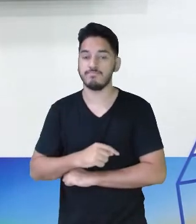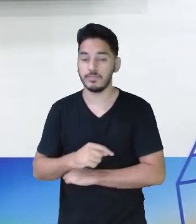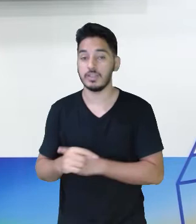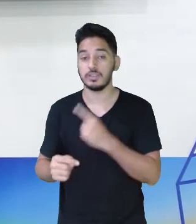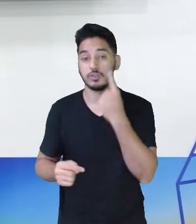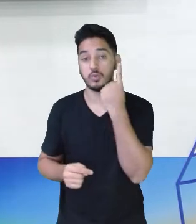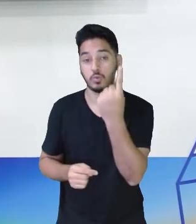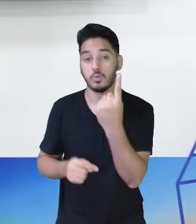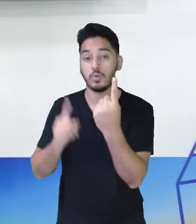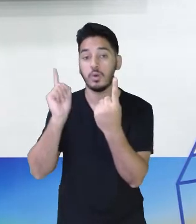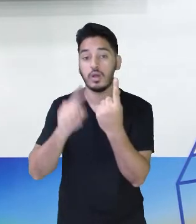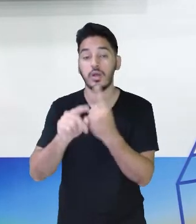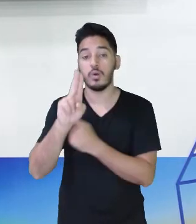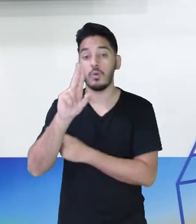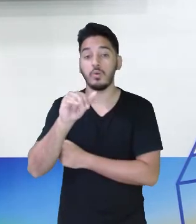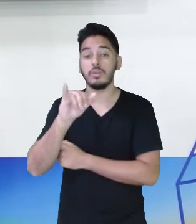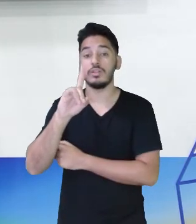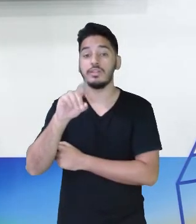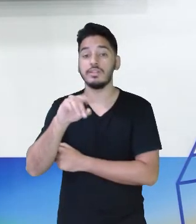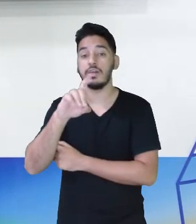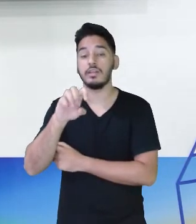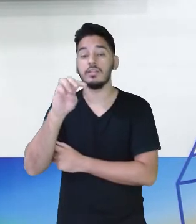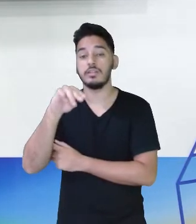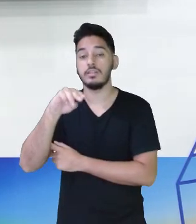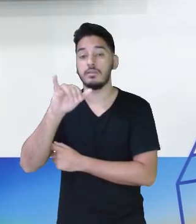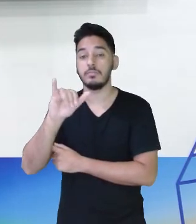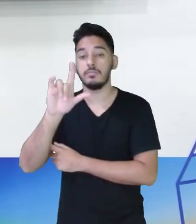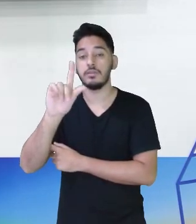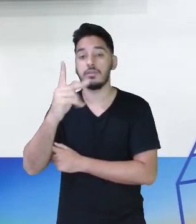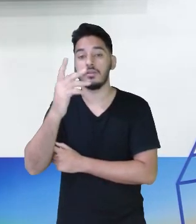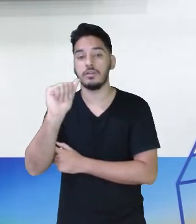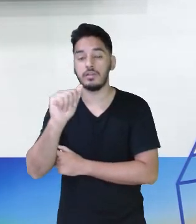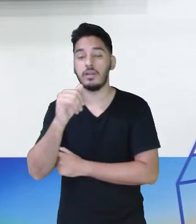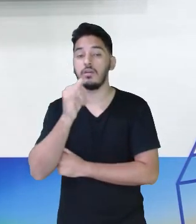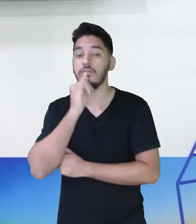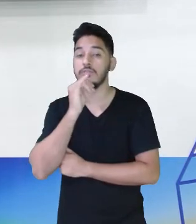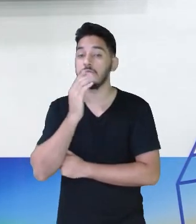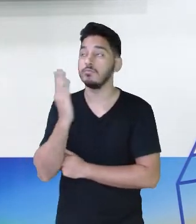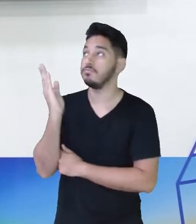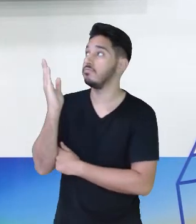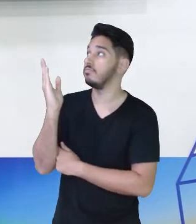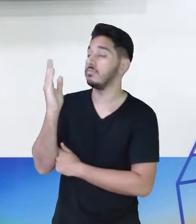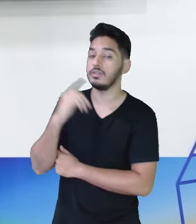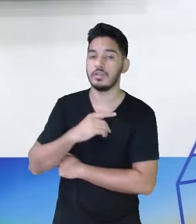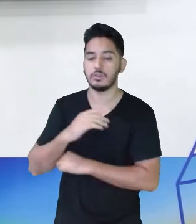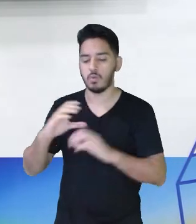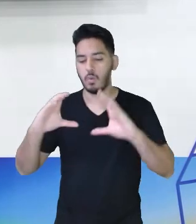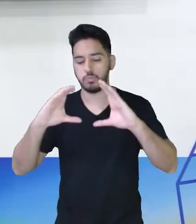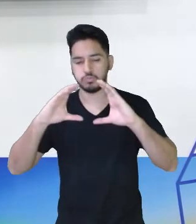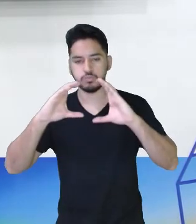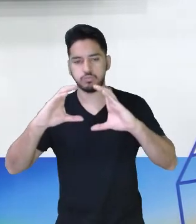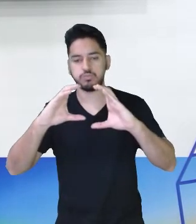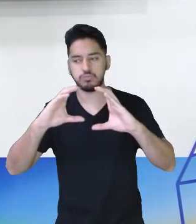1 é uma unidade de milhar. É como se eu tivesse um cubão